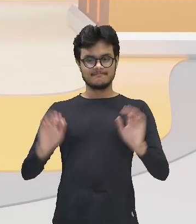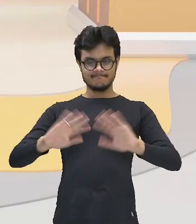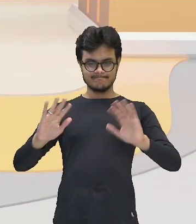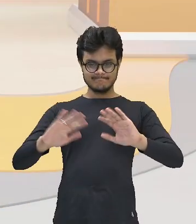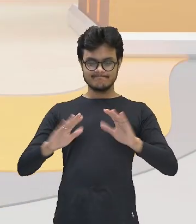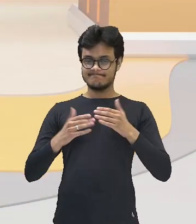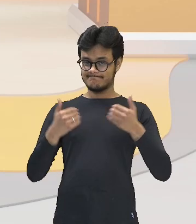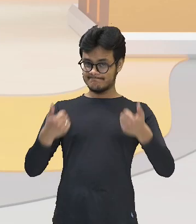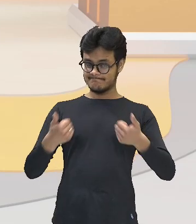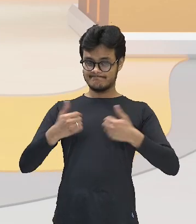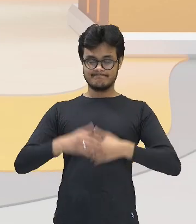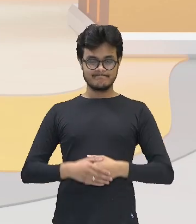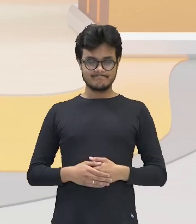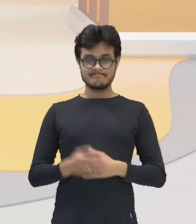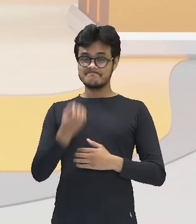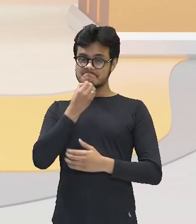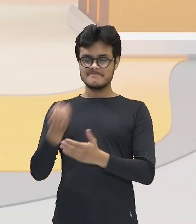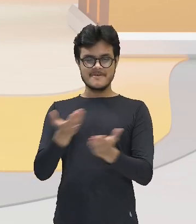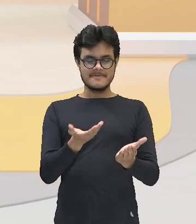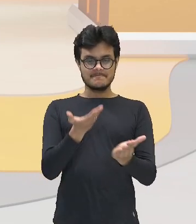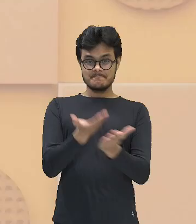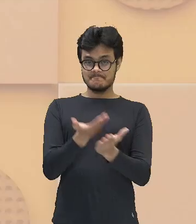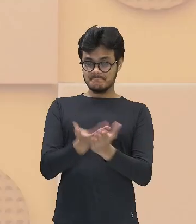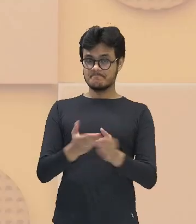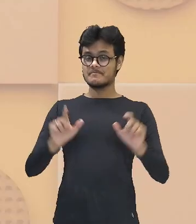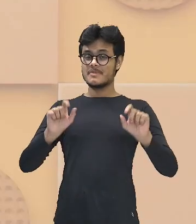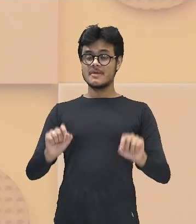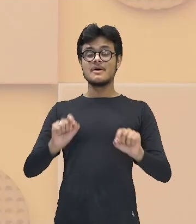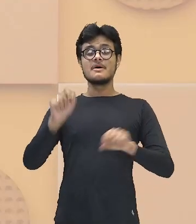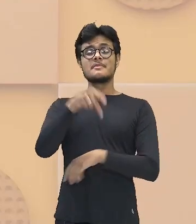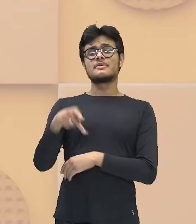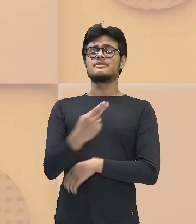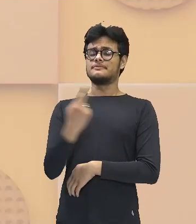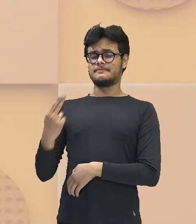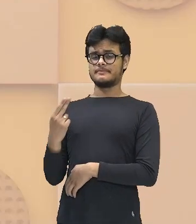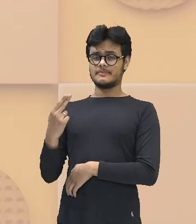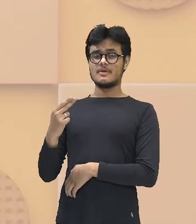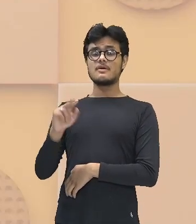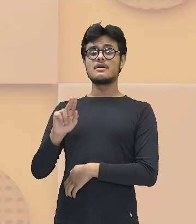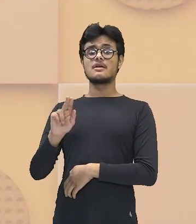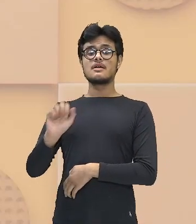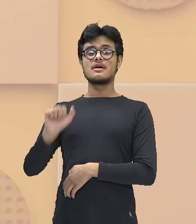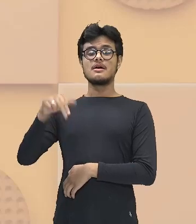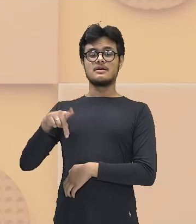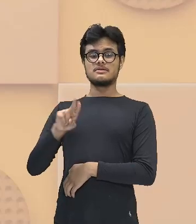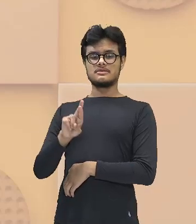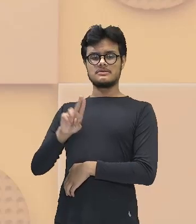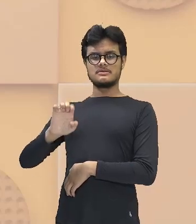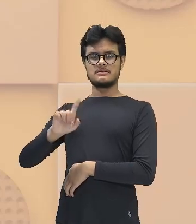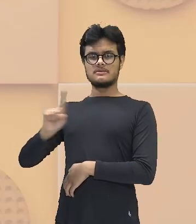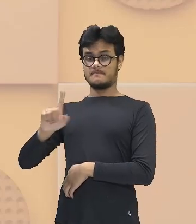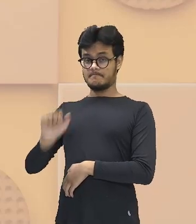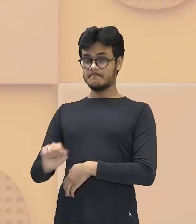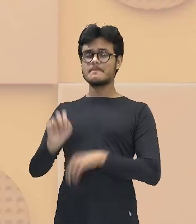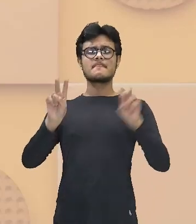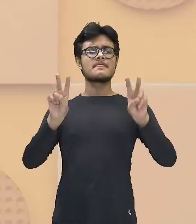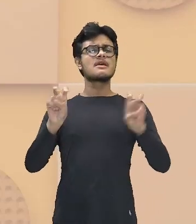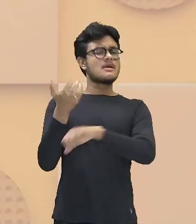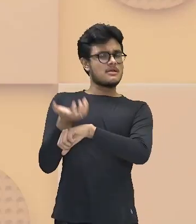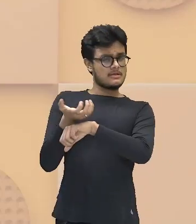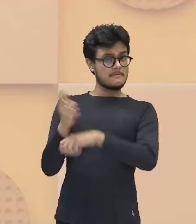Olá, tudo bem com vocês? Sejam todos bem-vindos. Sou a professora Andresa Xavier, professora do componente de